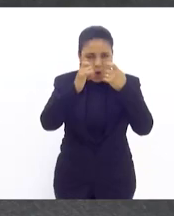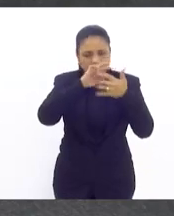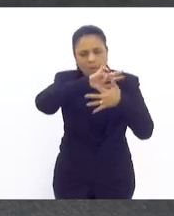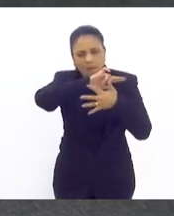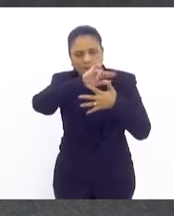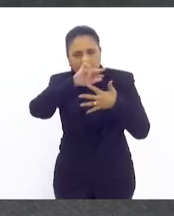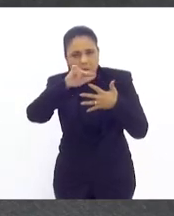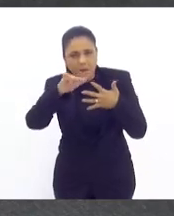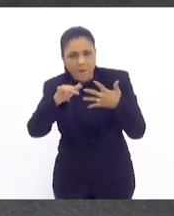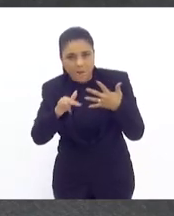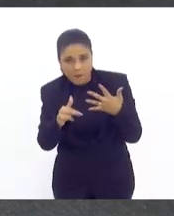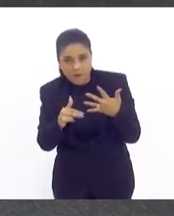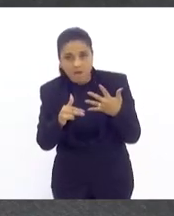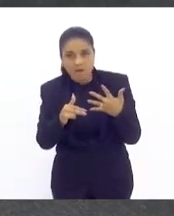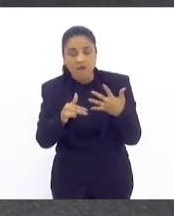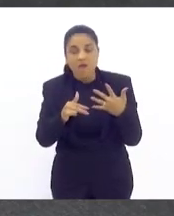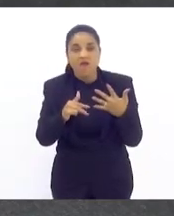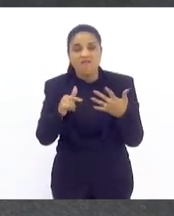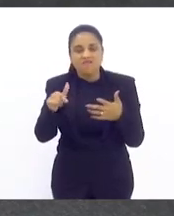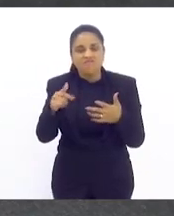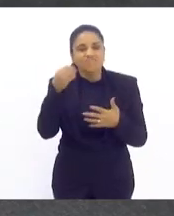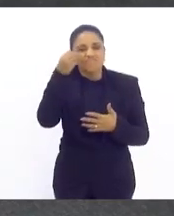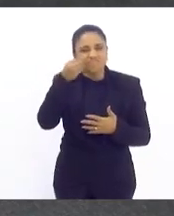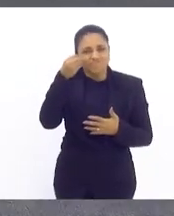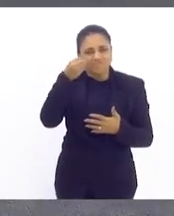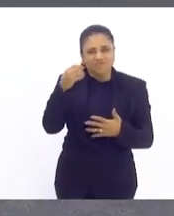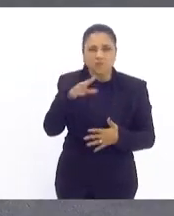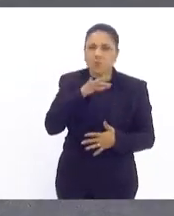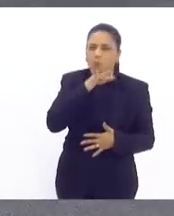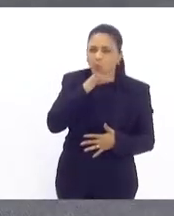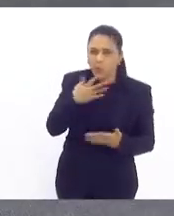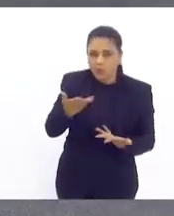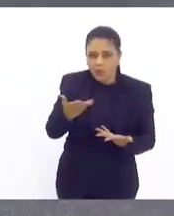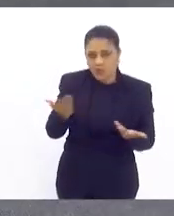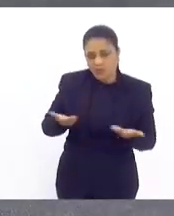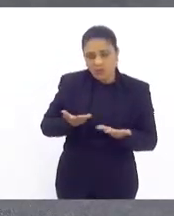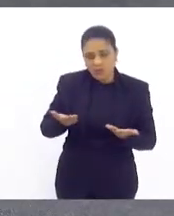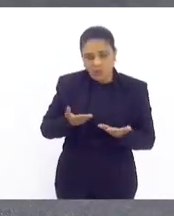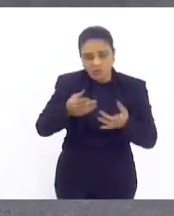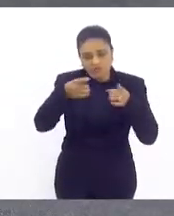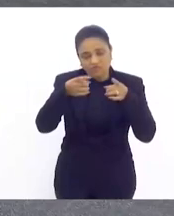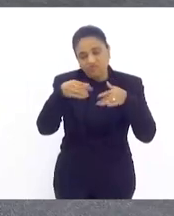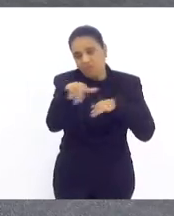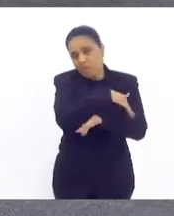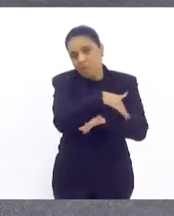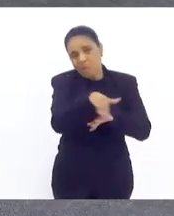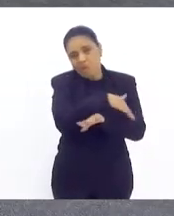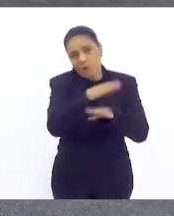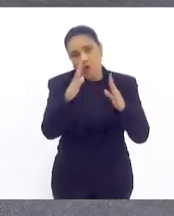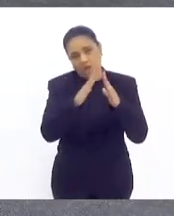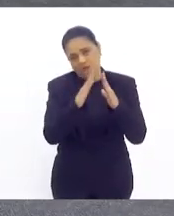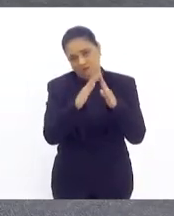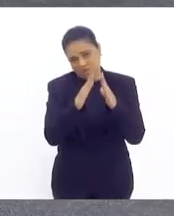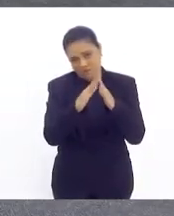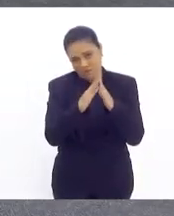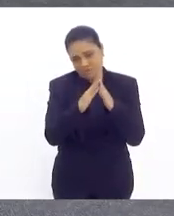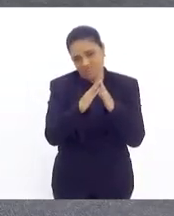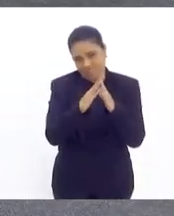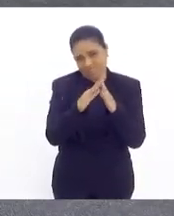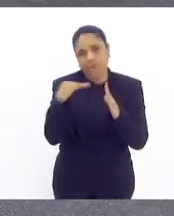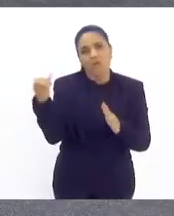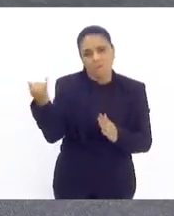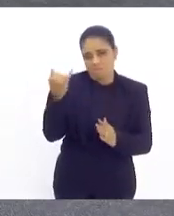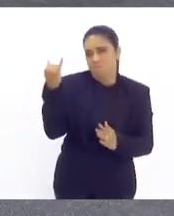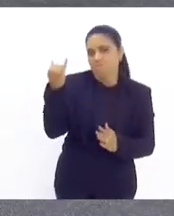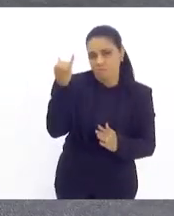fizeram com que elas vivenciasse esse processo de hoje está na rua então é muito importante quando